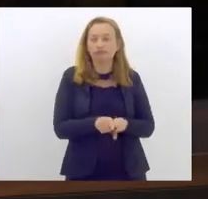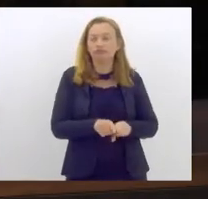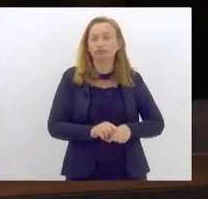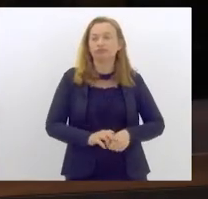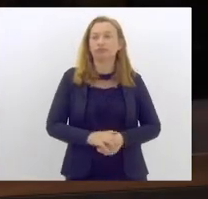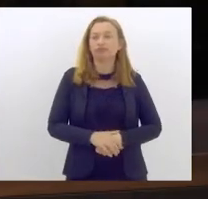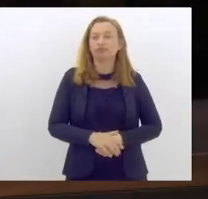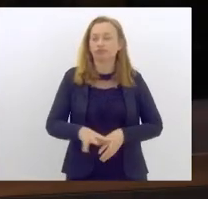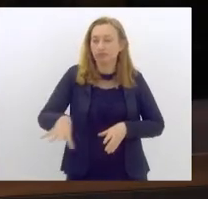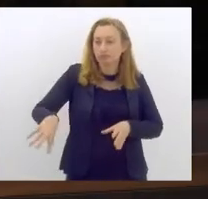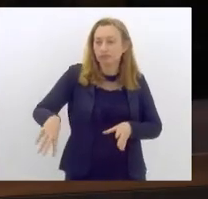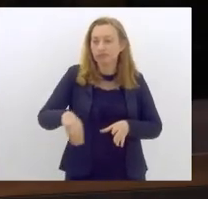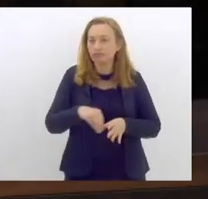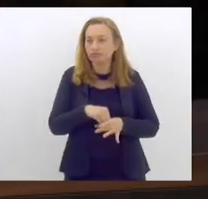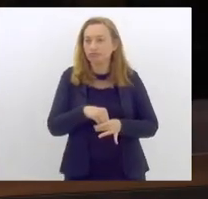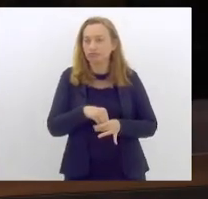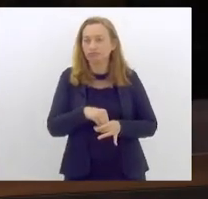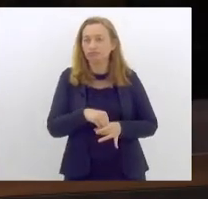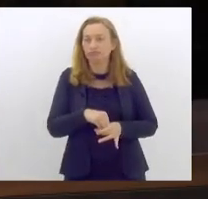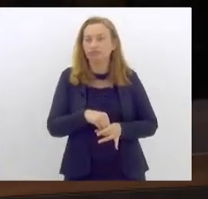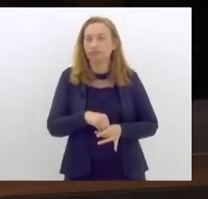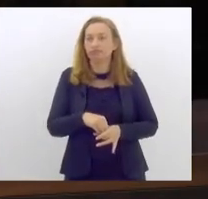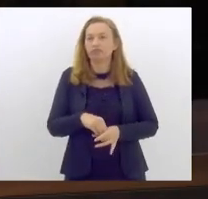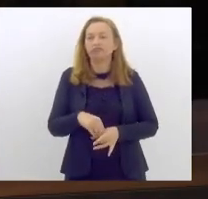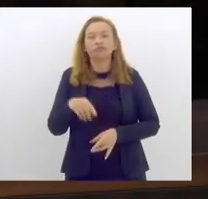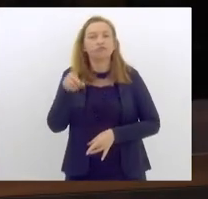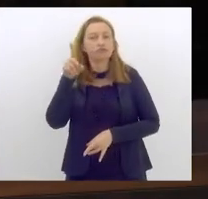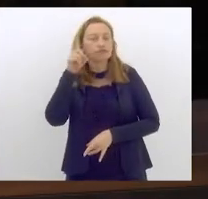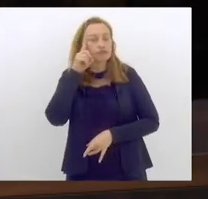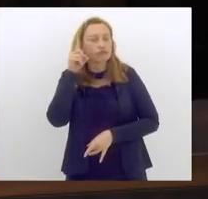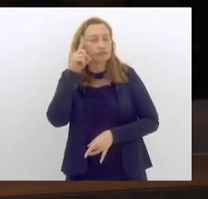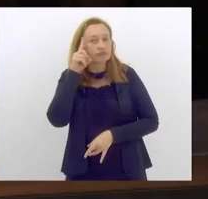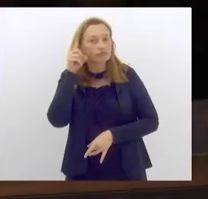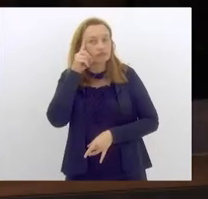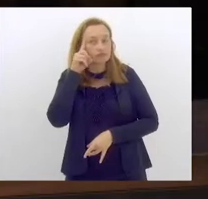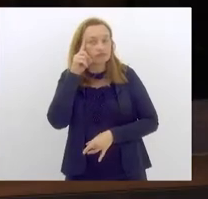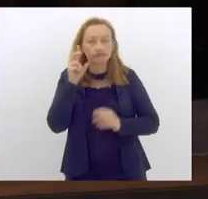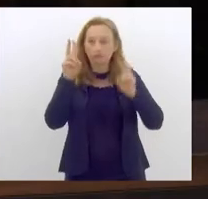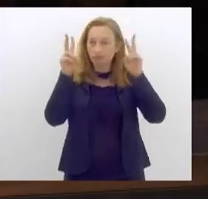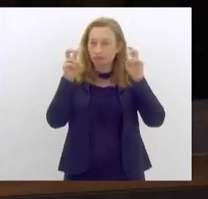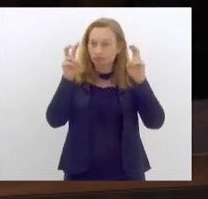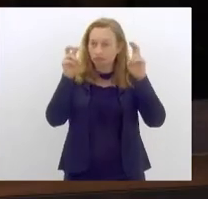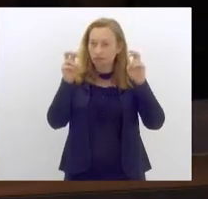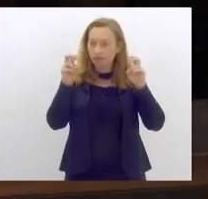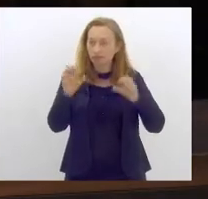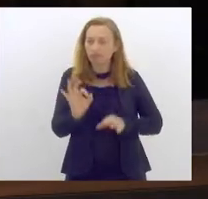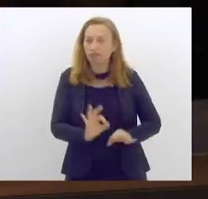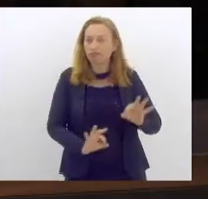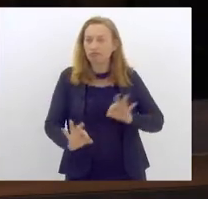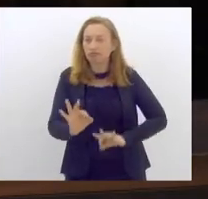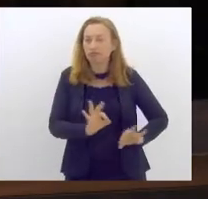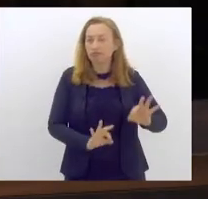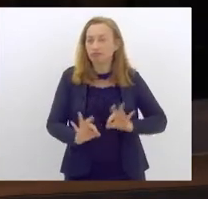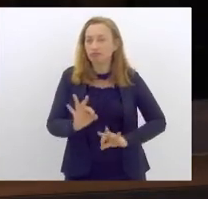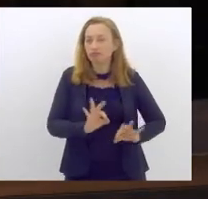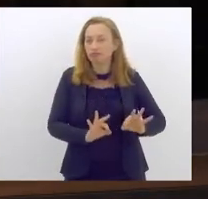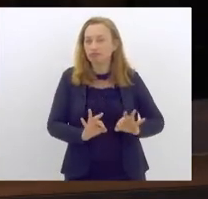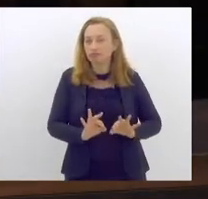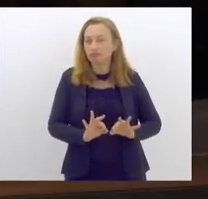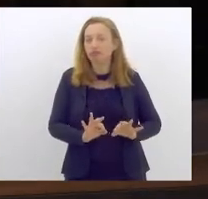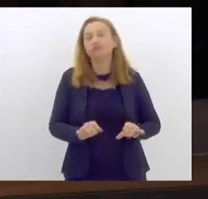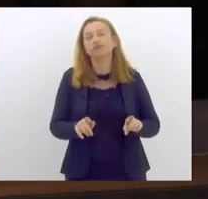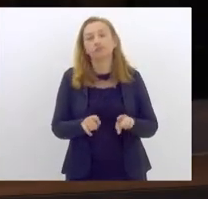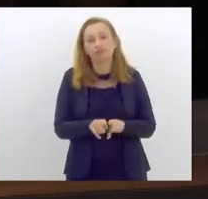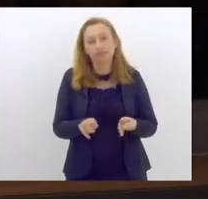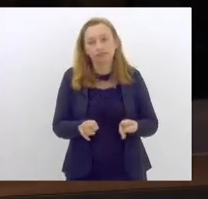ser incluído no nosso dia a dia no nosso tema tanto das organizações como